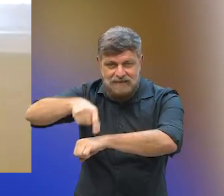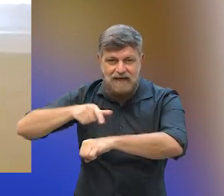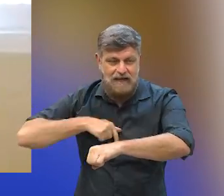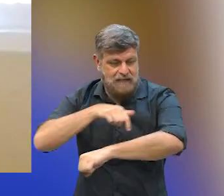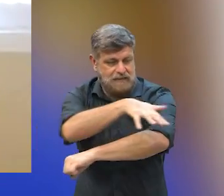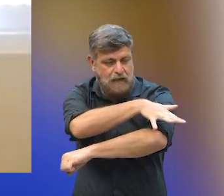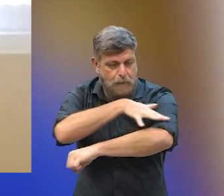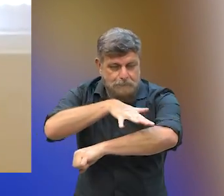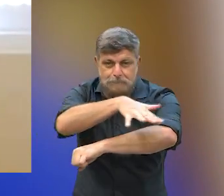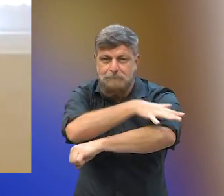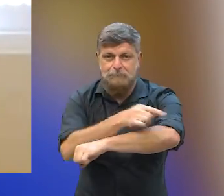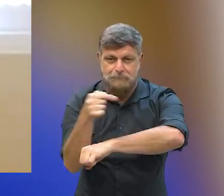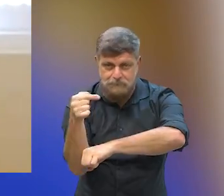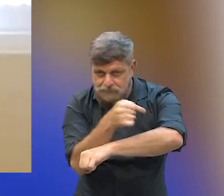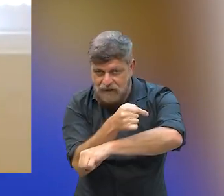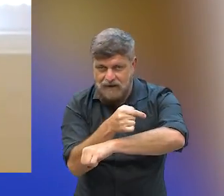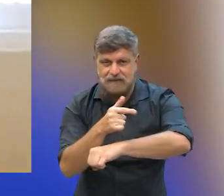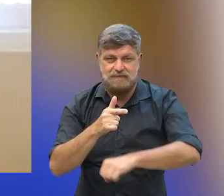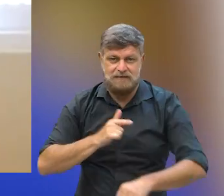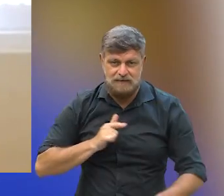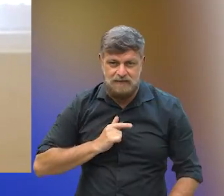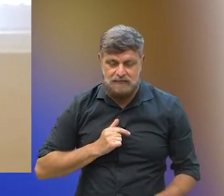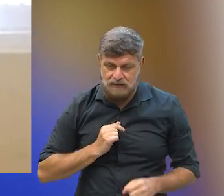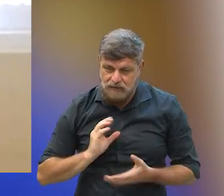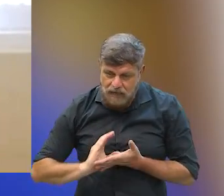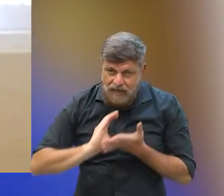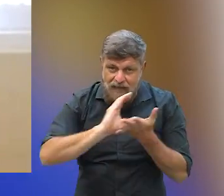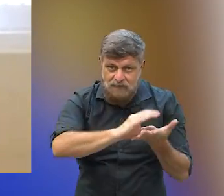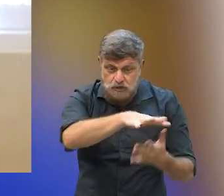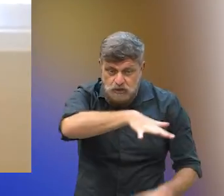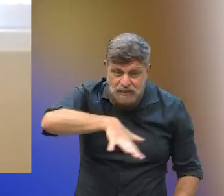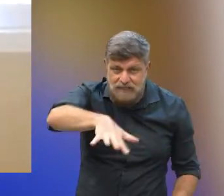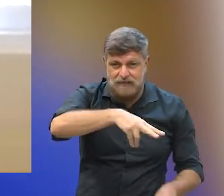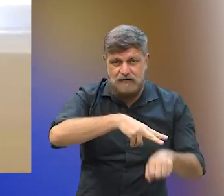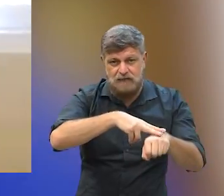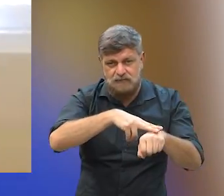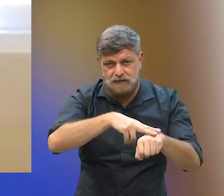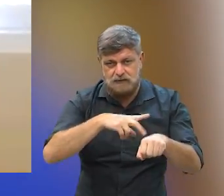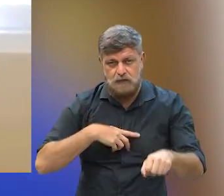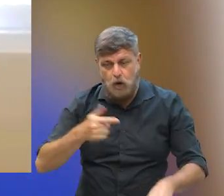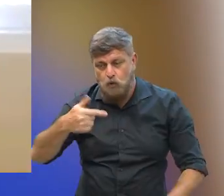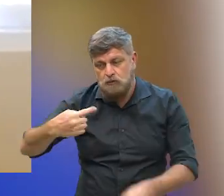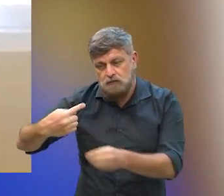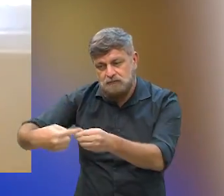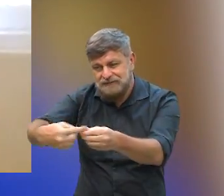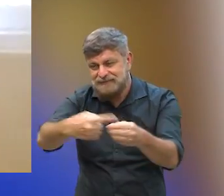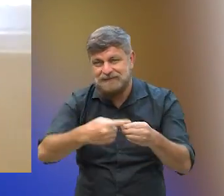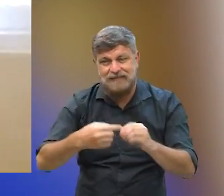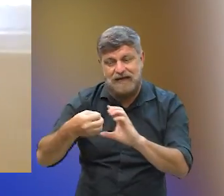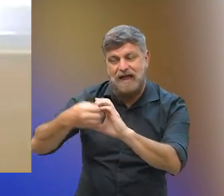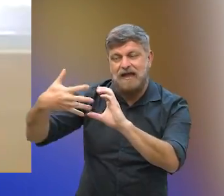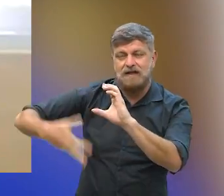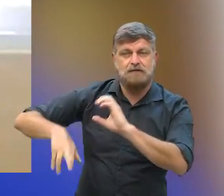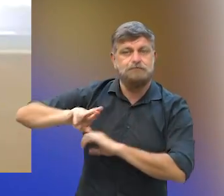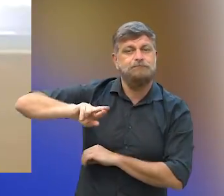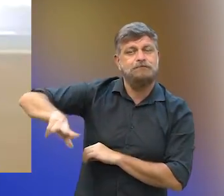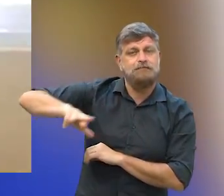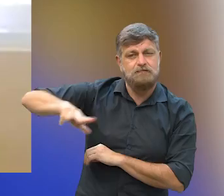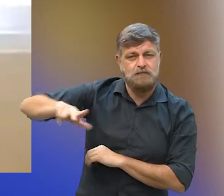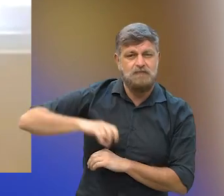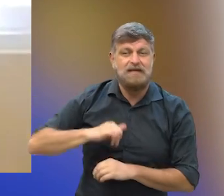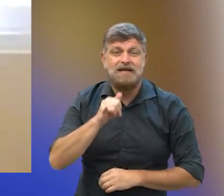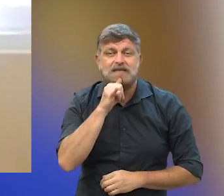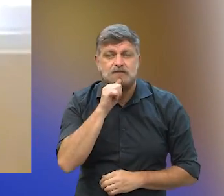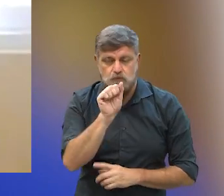parques urbanos, lineares, né? Investir bastante nisso. Alguns outros municípios já têm outra característica, como o Sumaré,